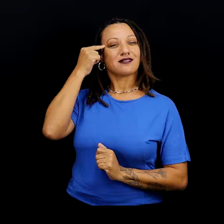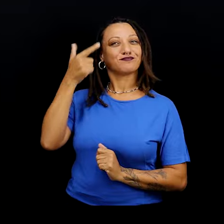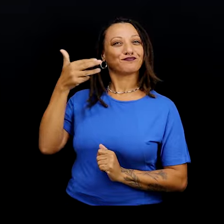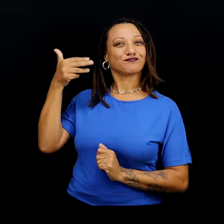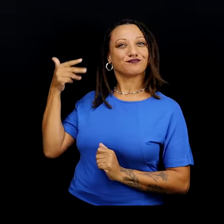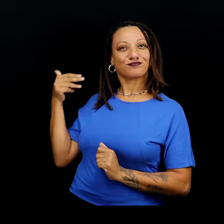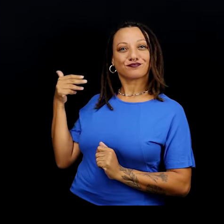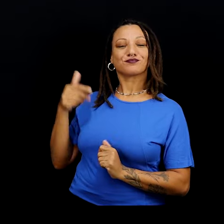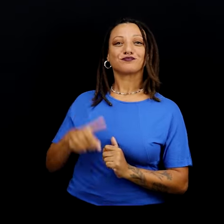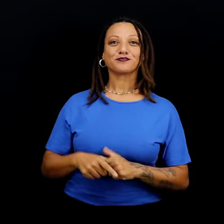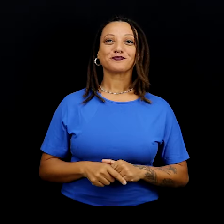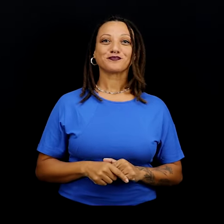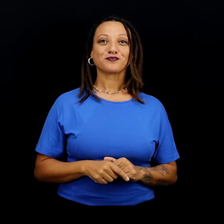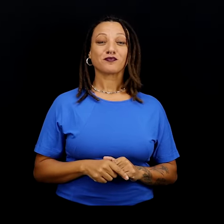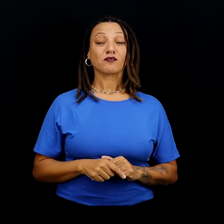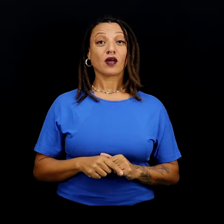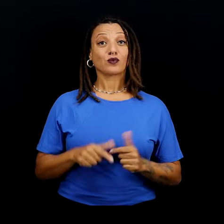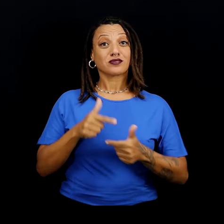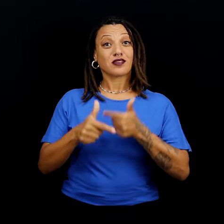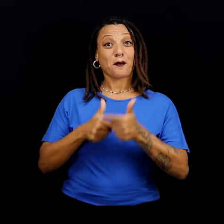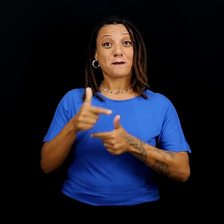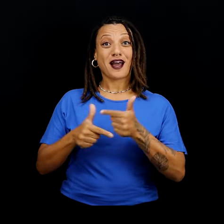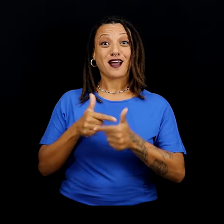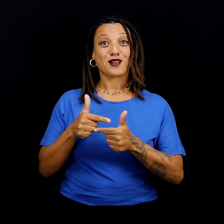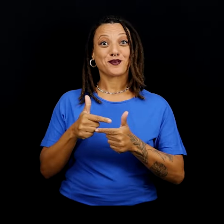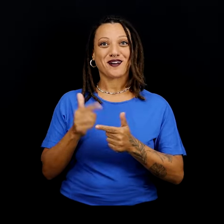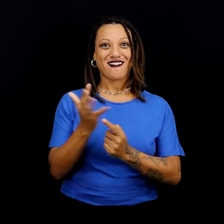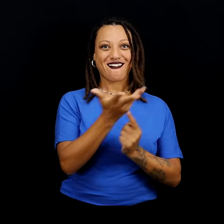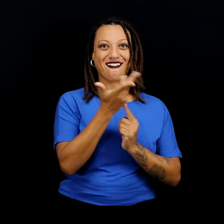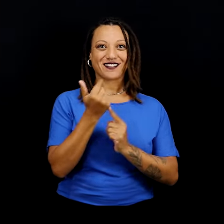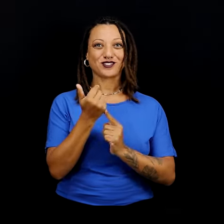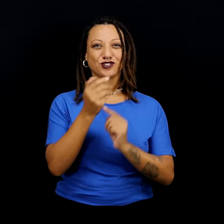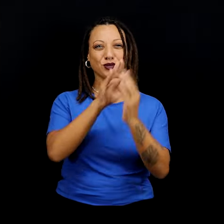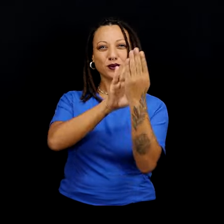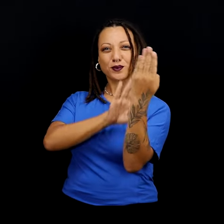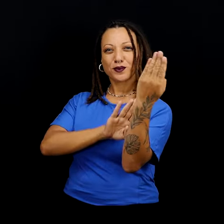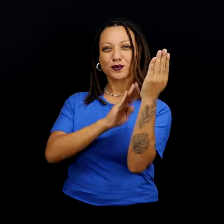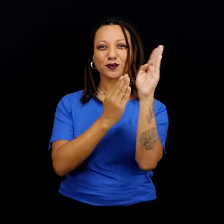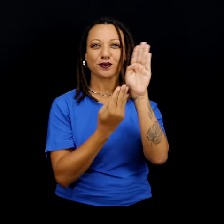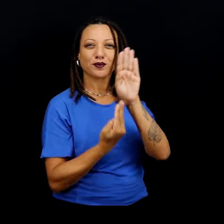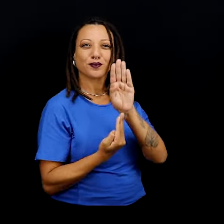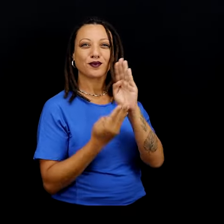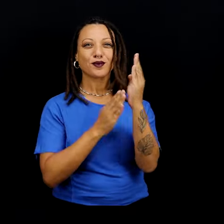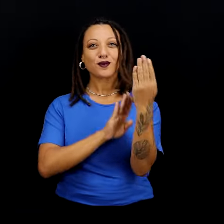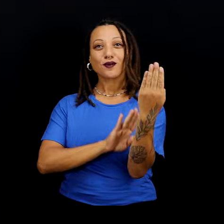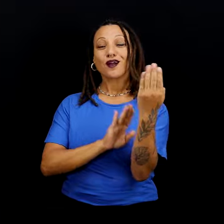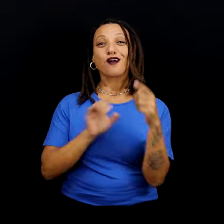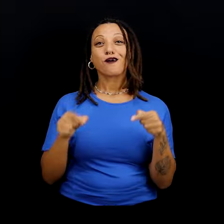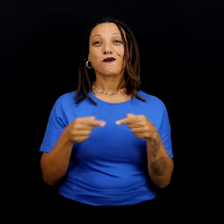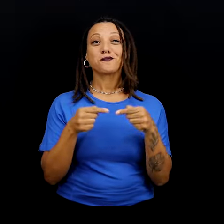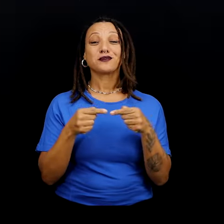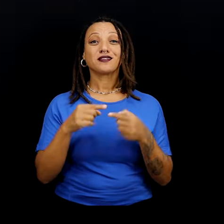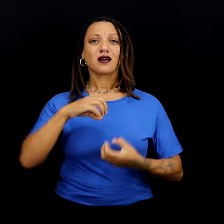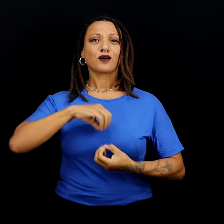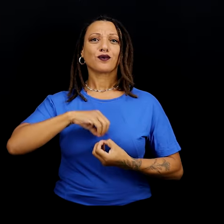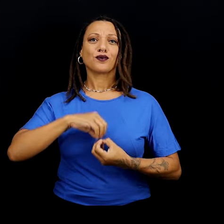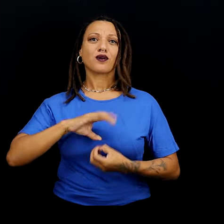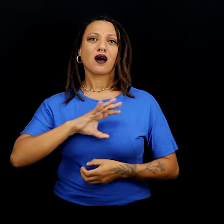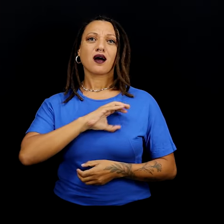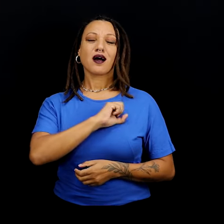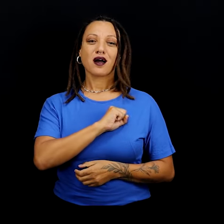dia, que esse trabalho, ele tem muito a ver com a paixão do Guto pelos